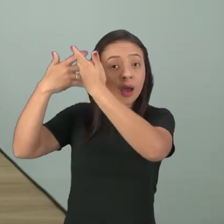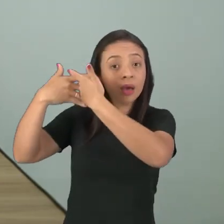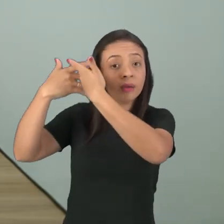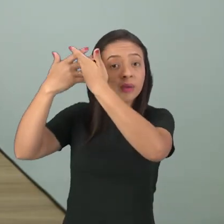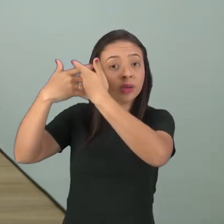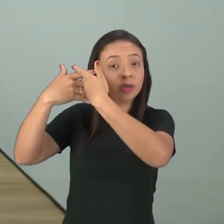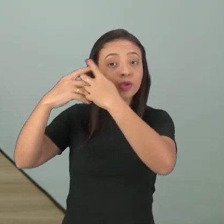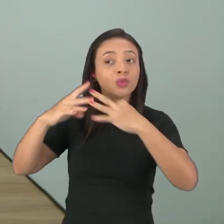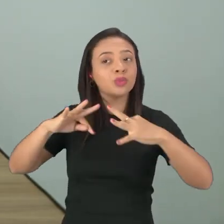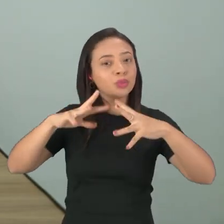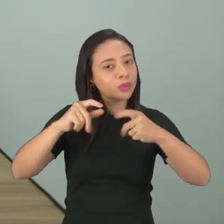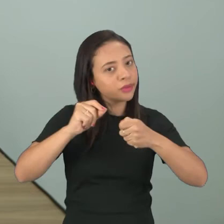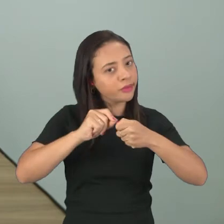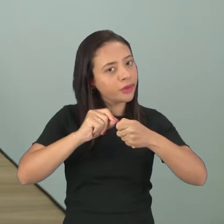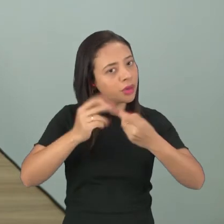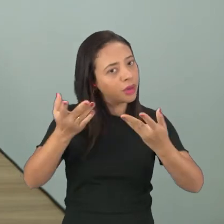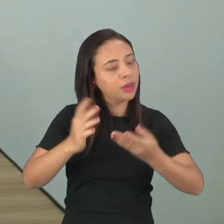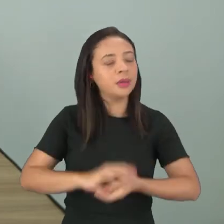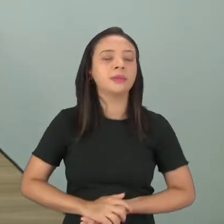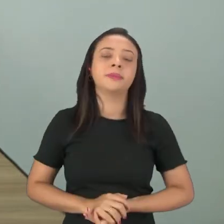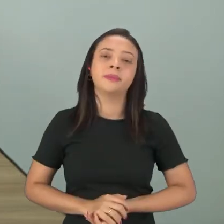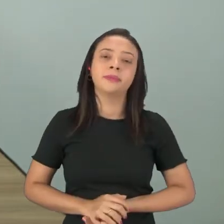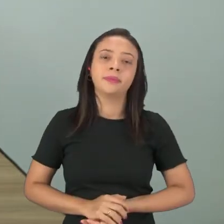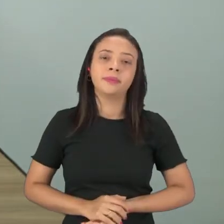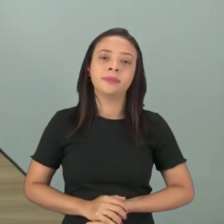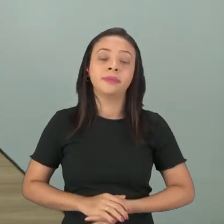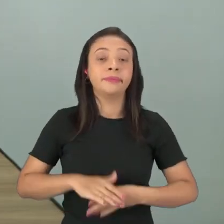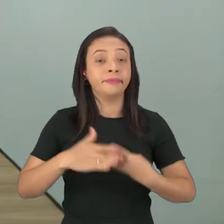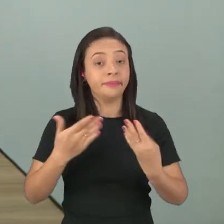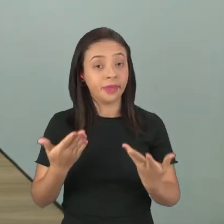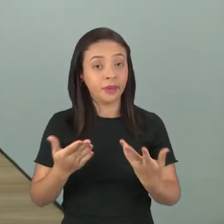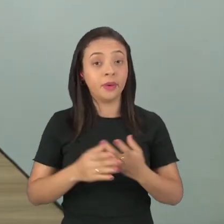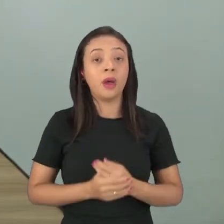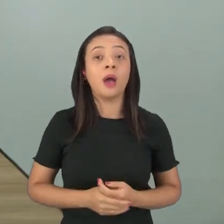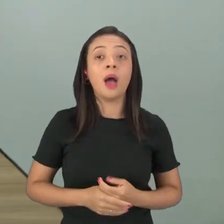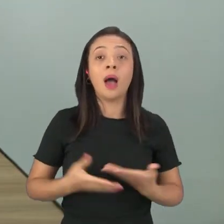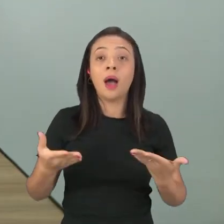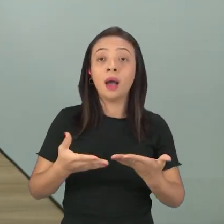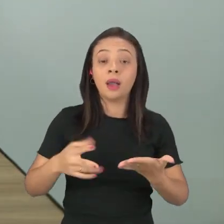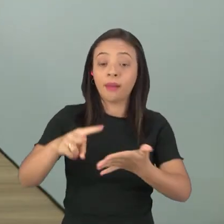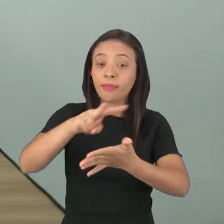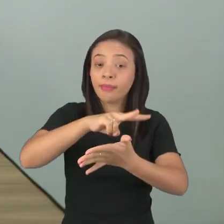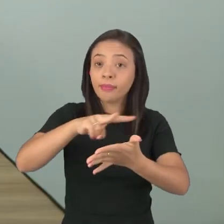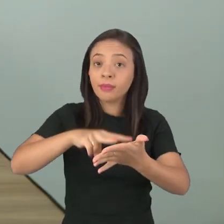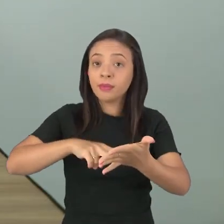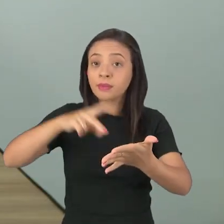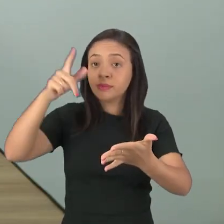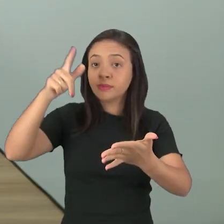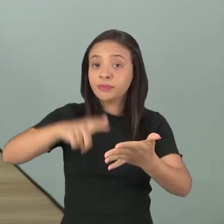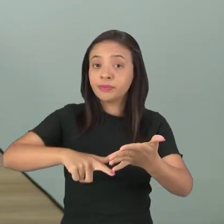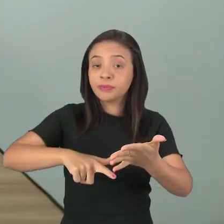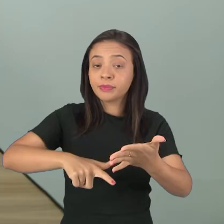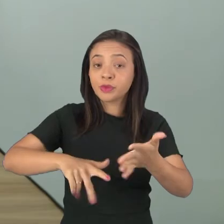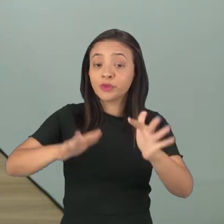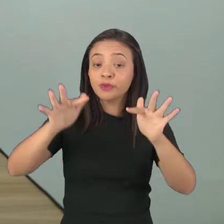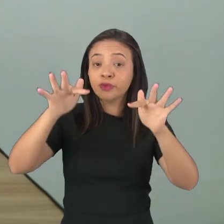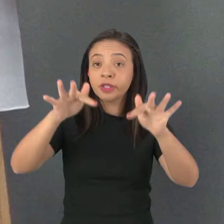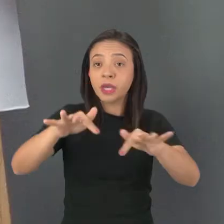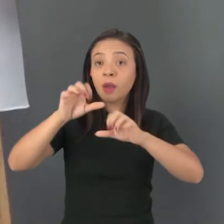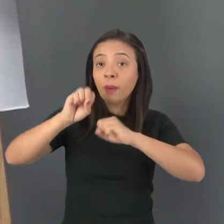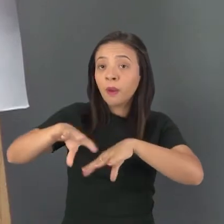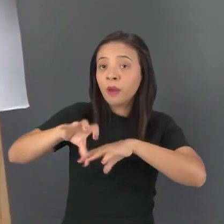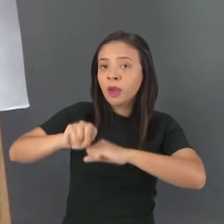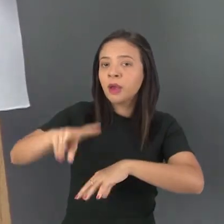algumas atitudes na verdade então vamos fazer a leitura novamente da moral da história